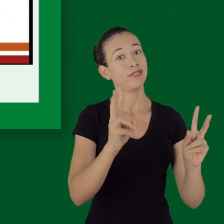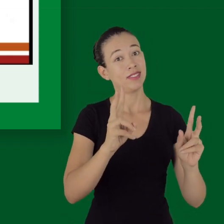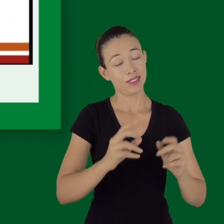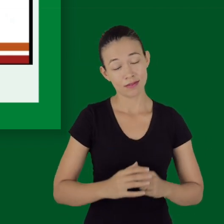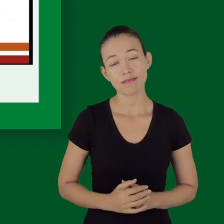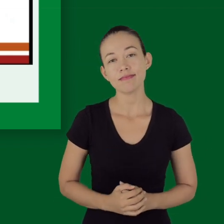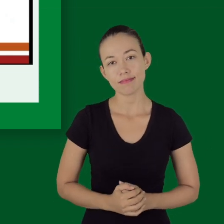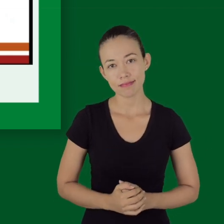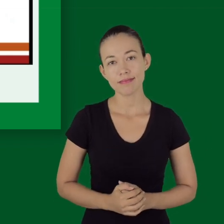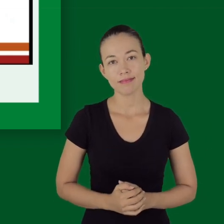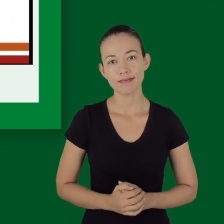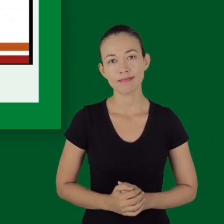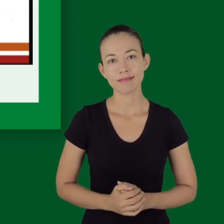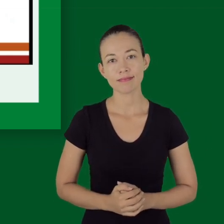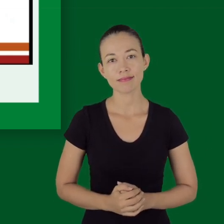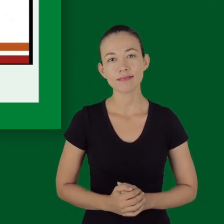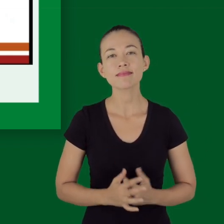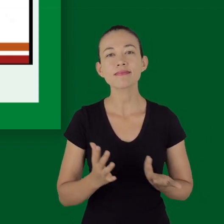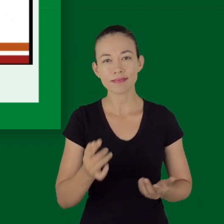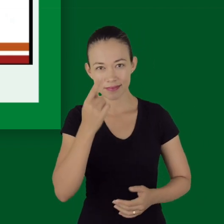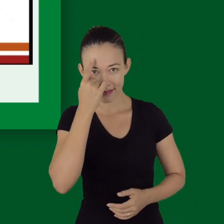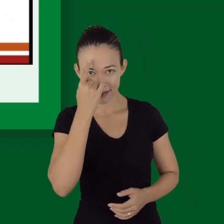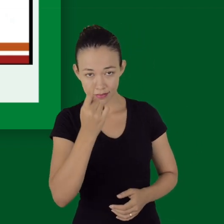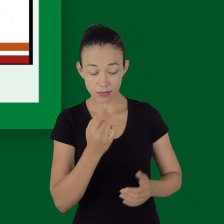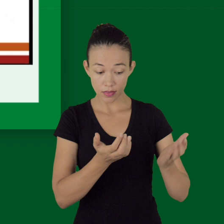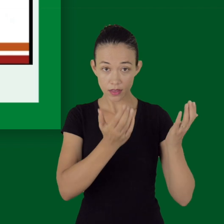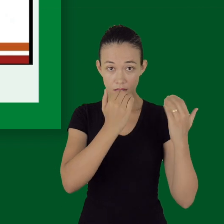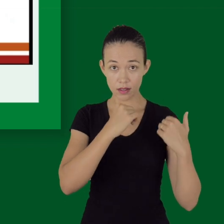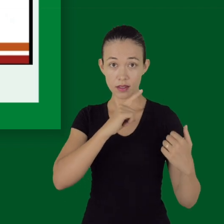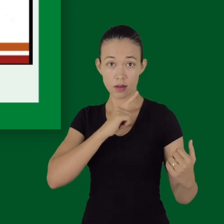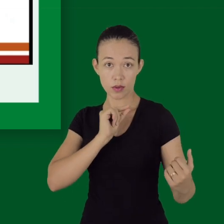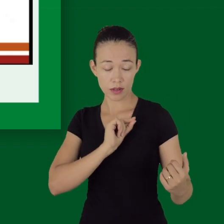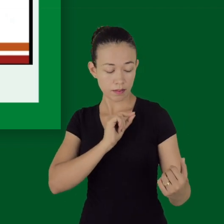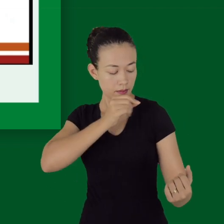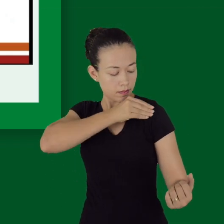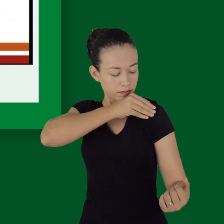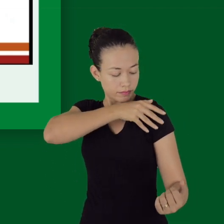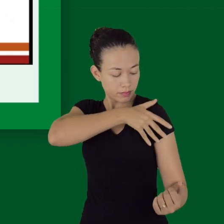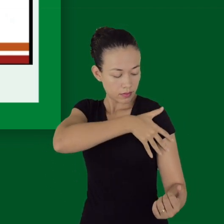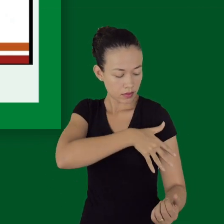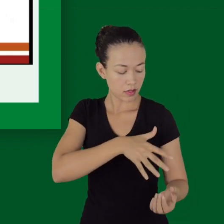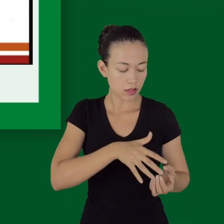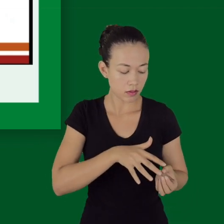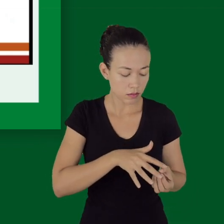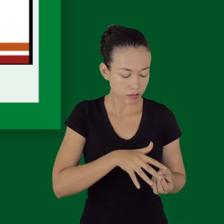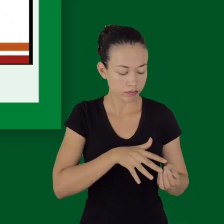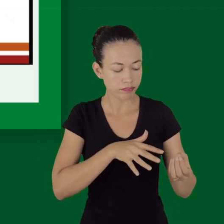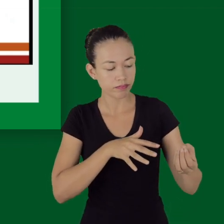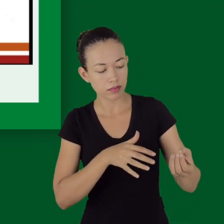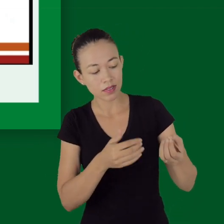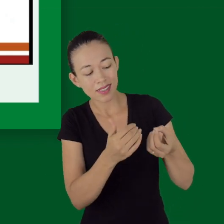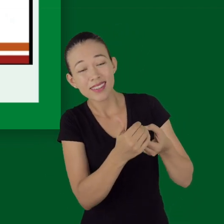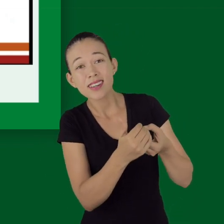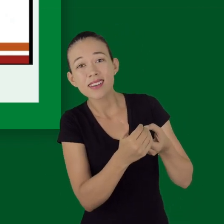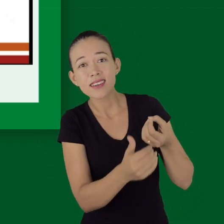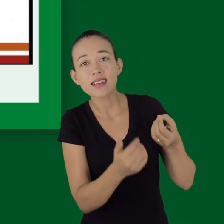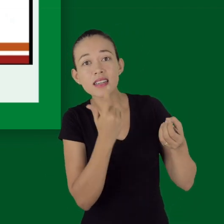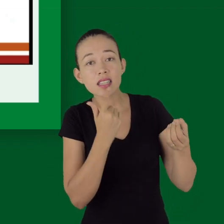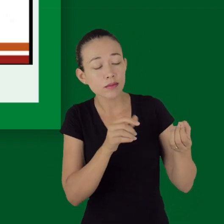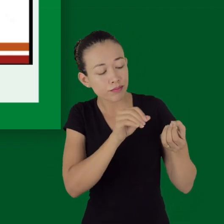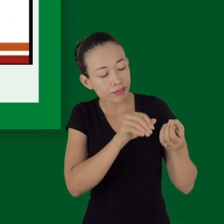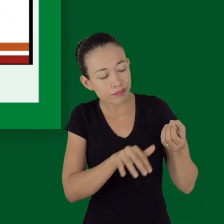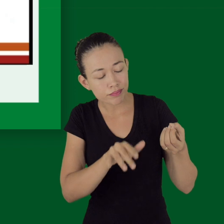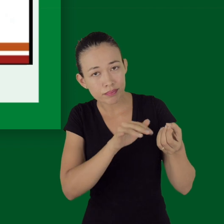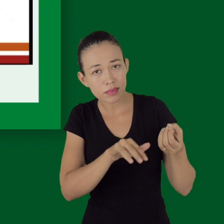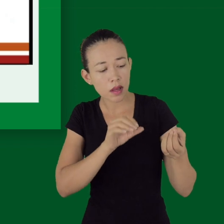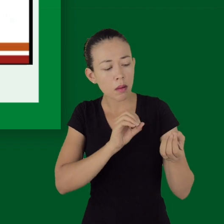compensatórias. Então, no momento que eu tenho a ruptura do vaso, sangramento, o leito vascular com um componente com um volume